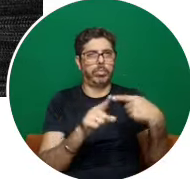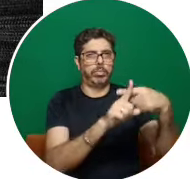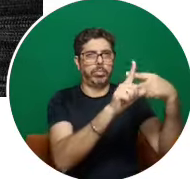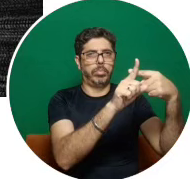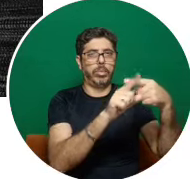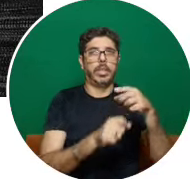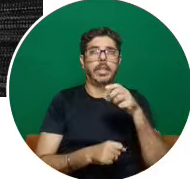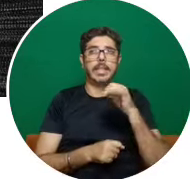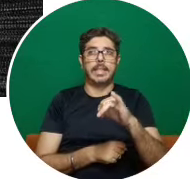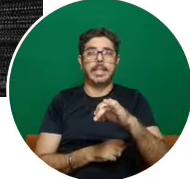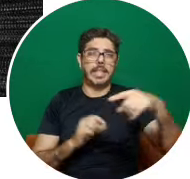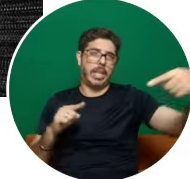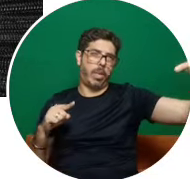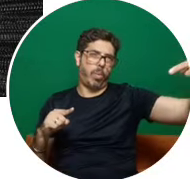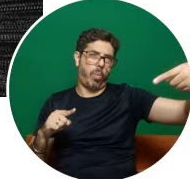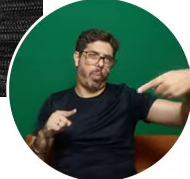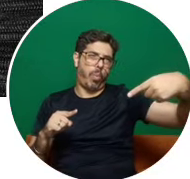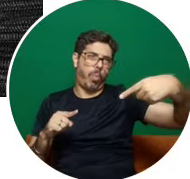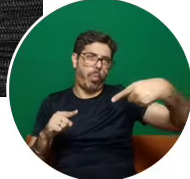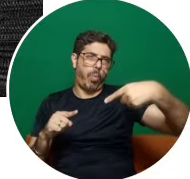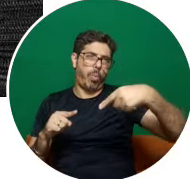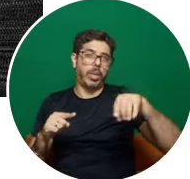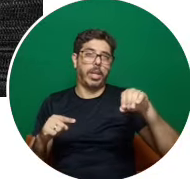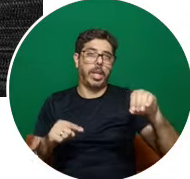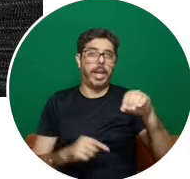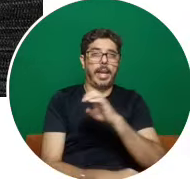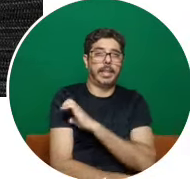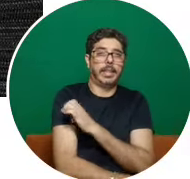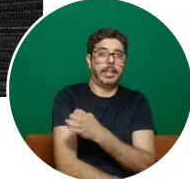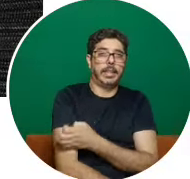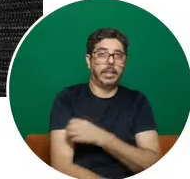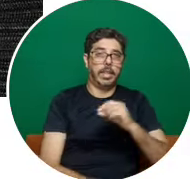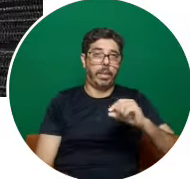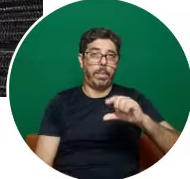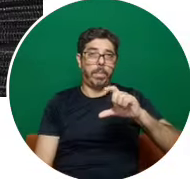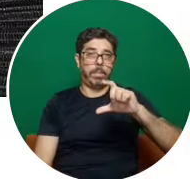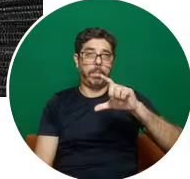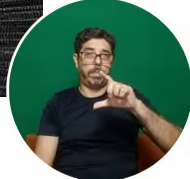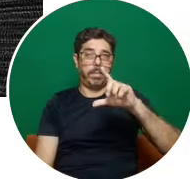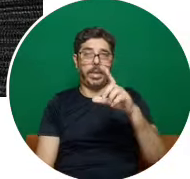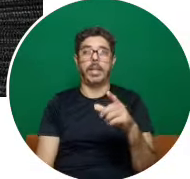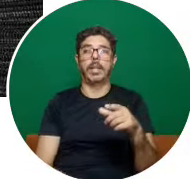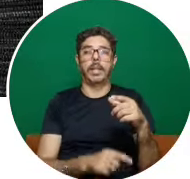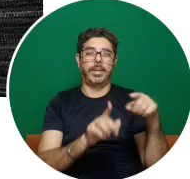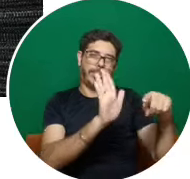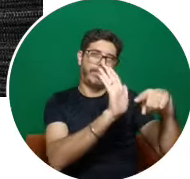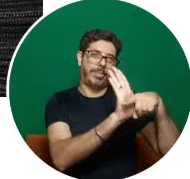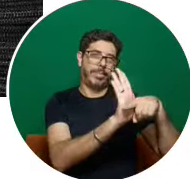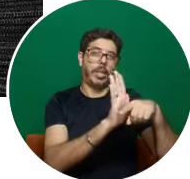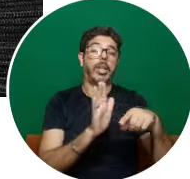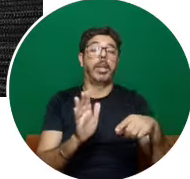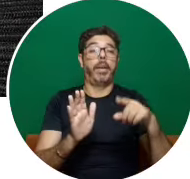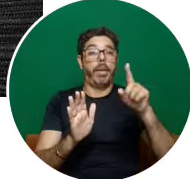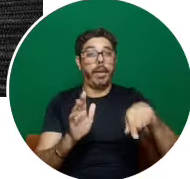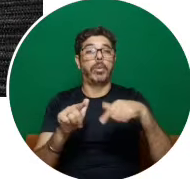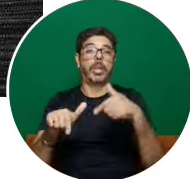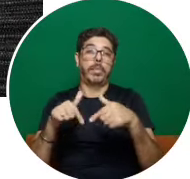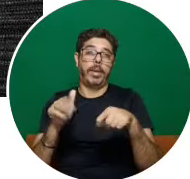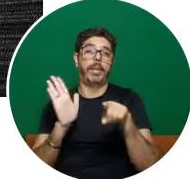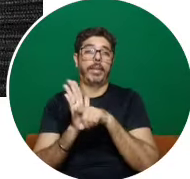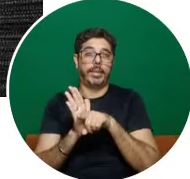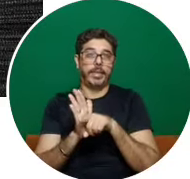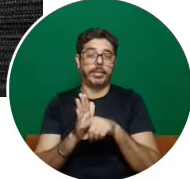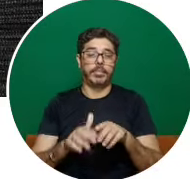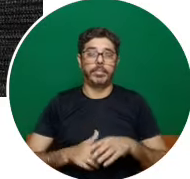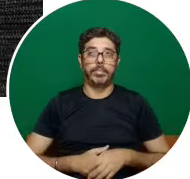potencial vai diminuir. E nesse caso, o trabalho da força elétrica é positivo. Agora, se ela se mover contra o campo, sua energia